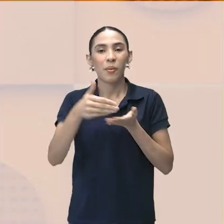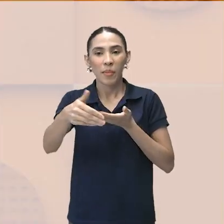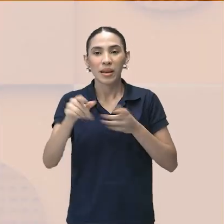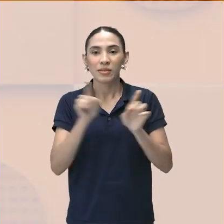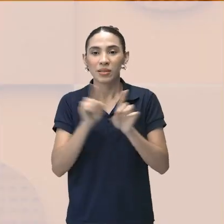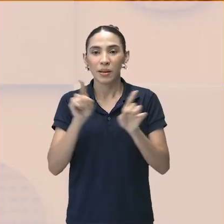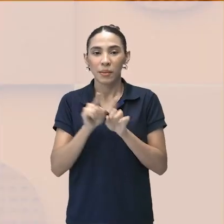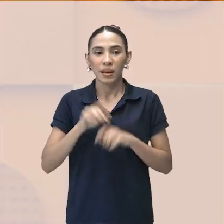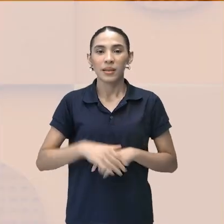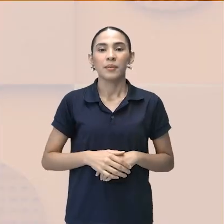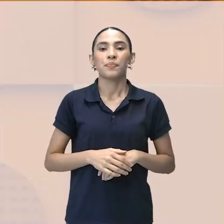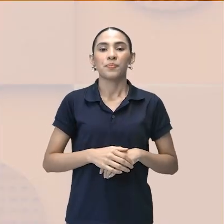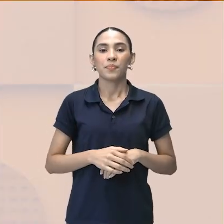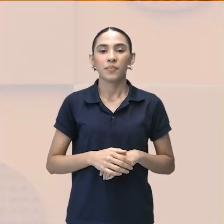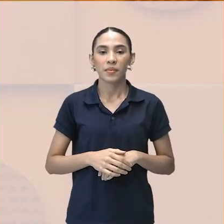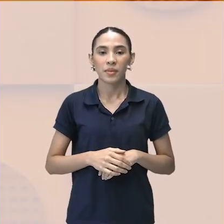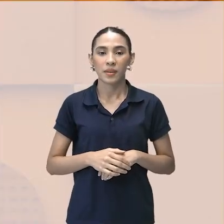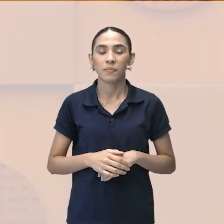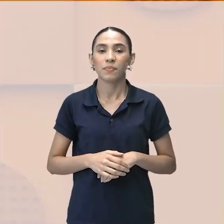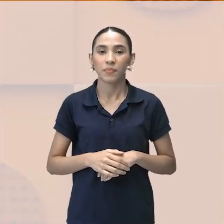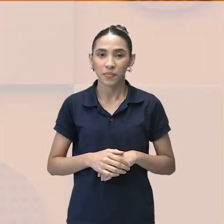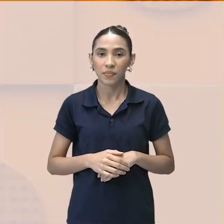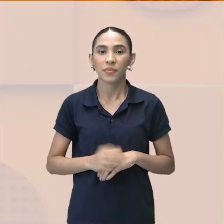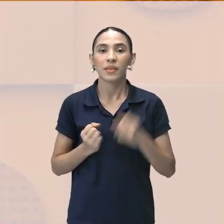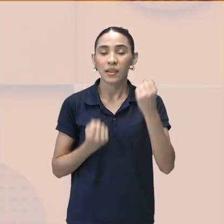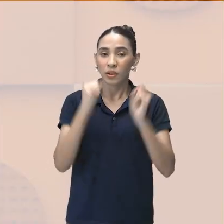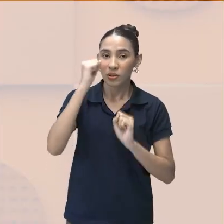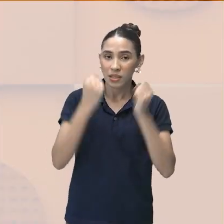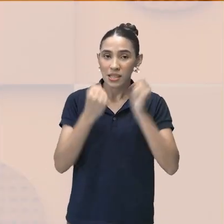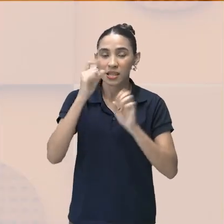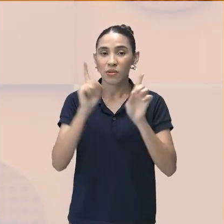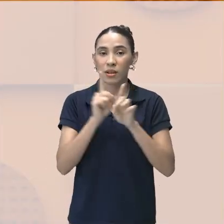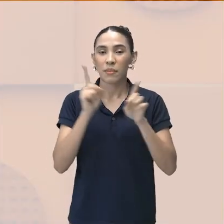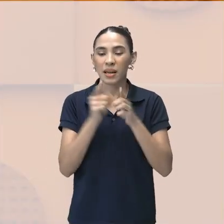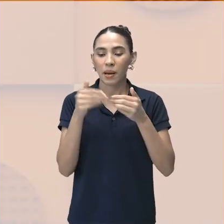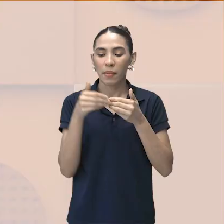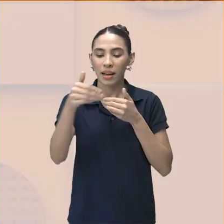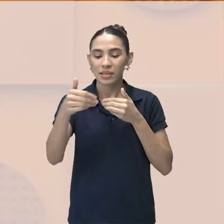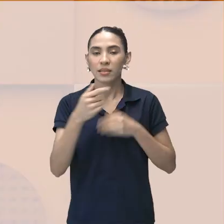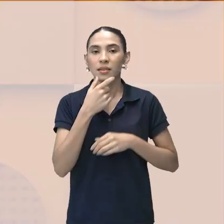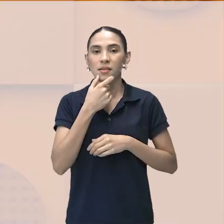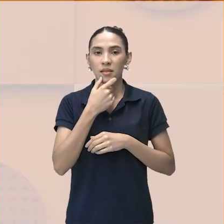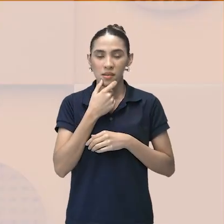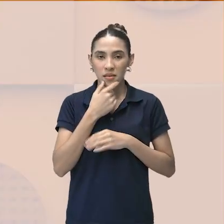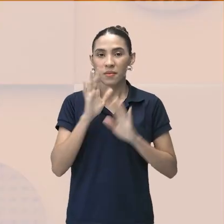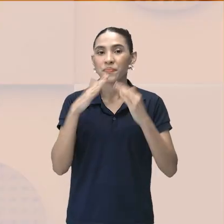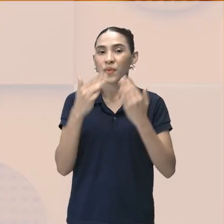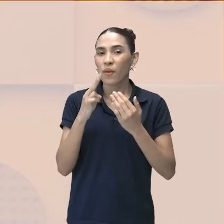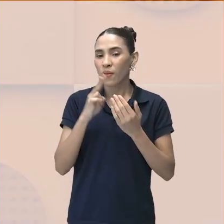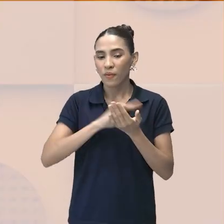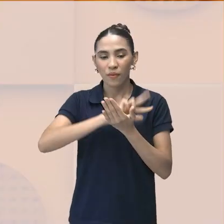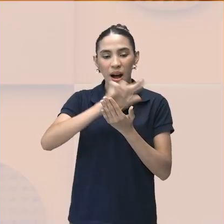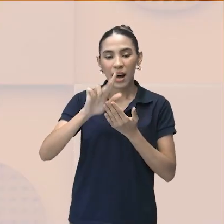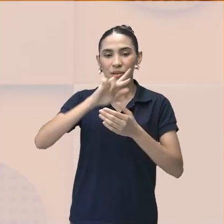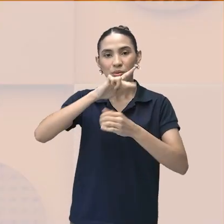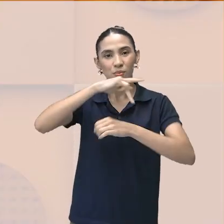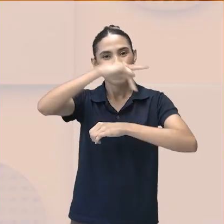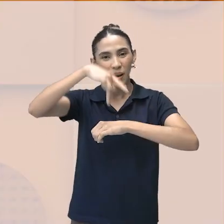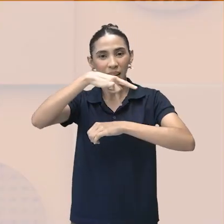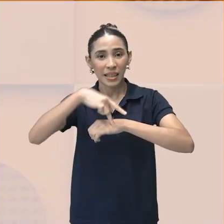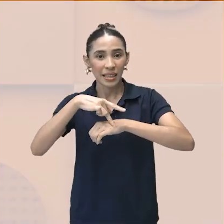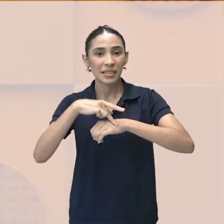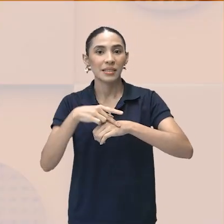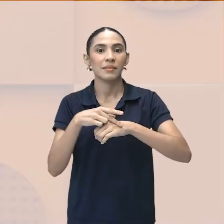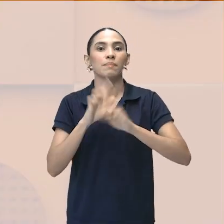a aderir, né, a essa parte aí da industrialização a partir da Inglaterra. Então, vários outros países, lógico que isso